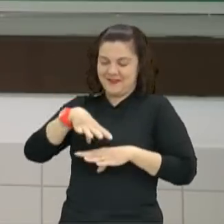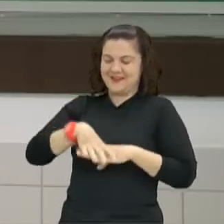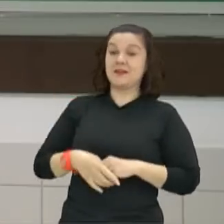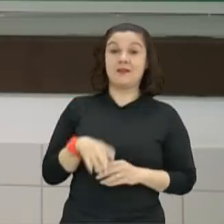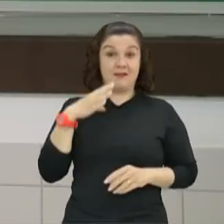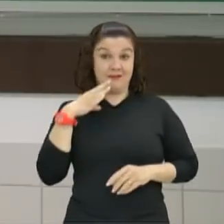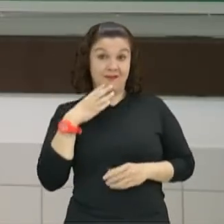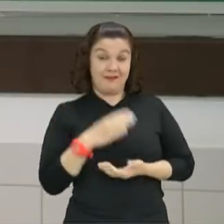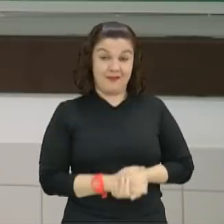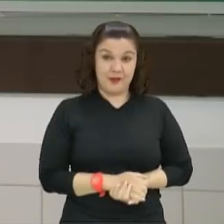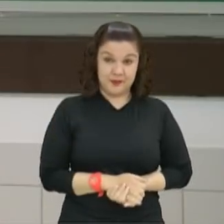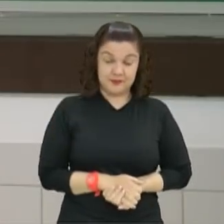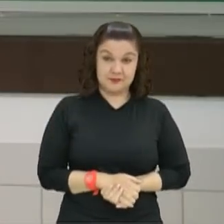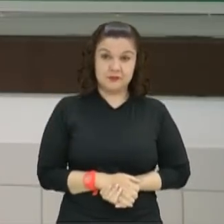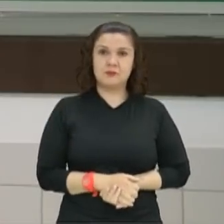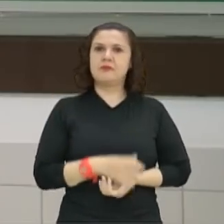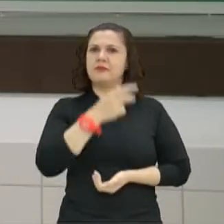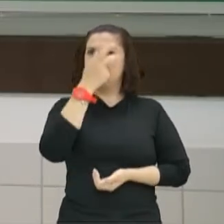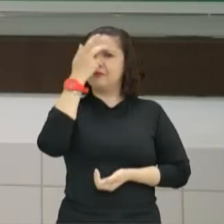Legal?